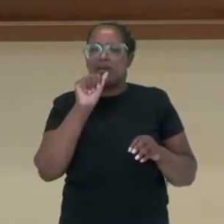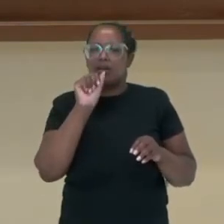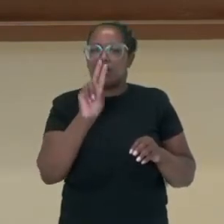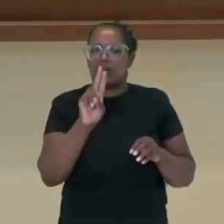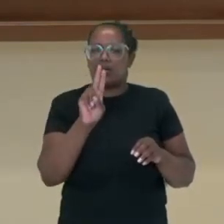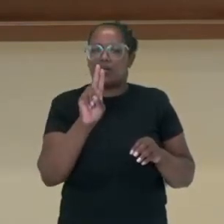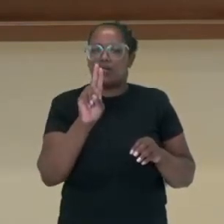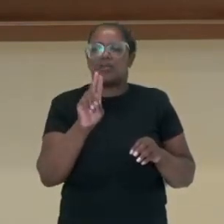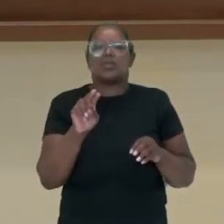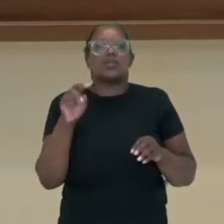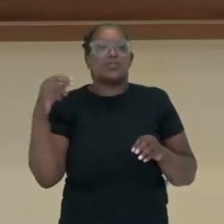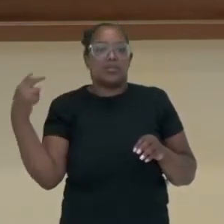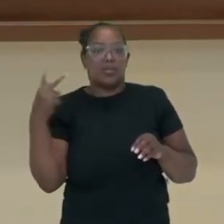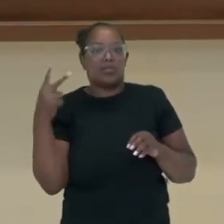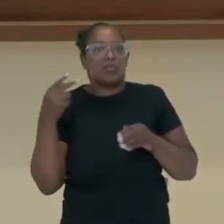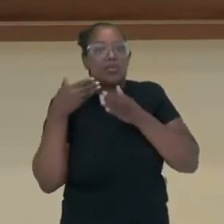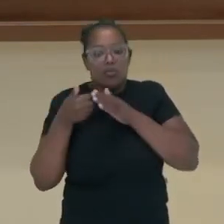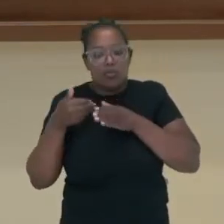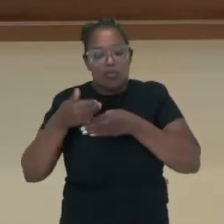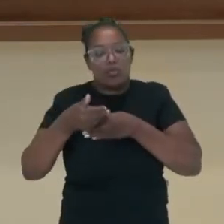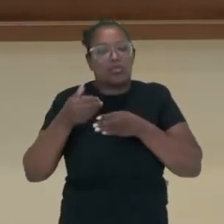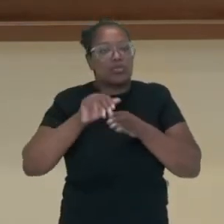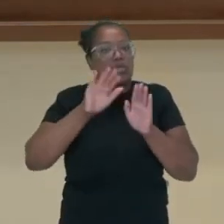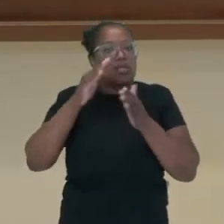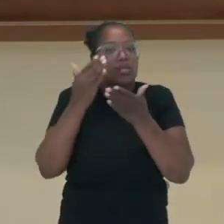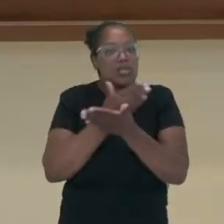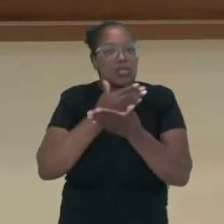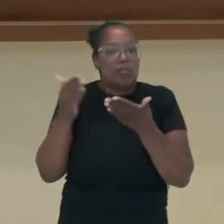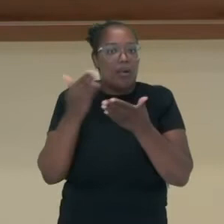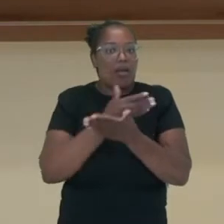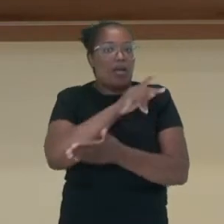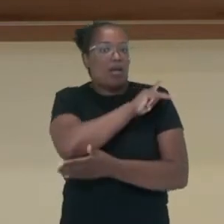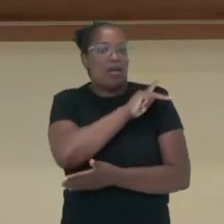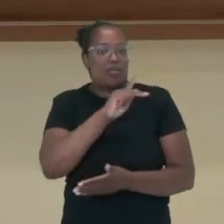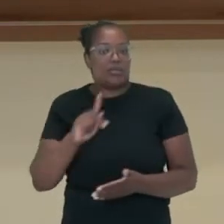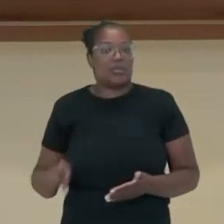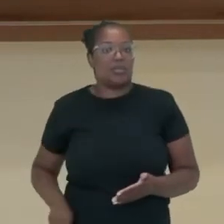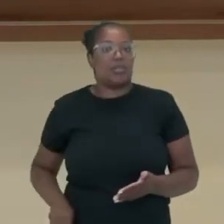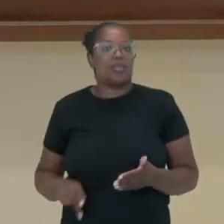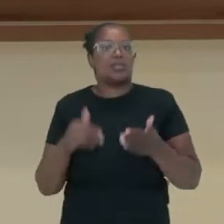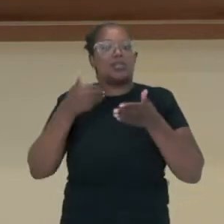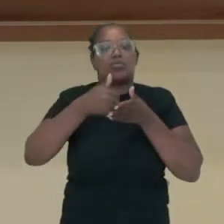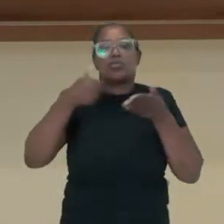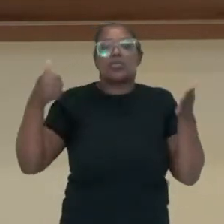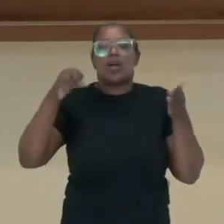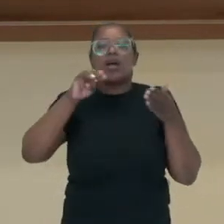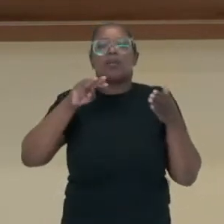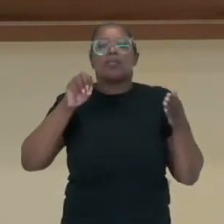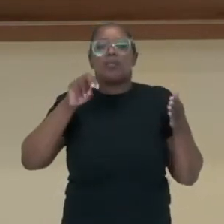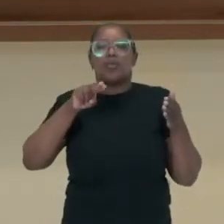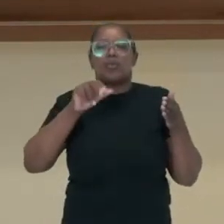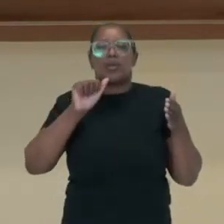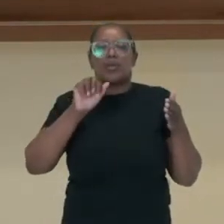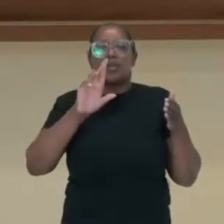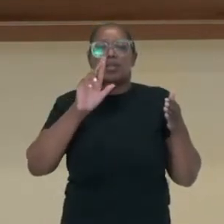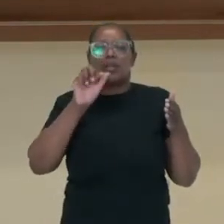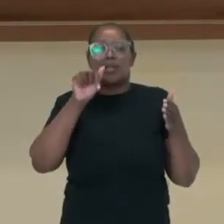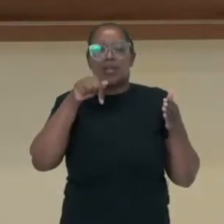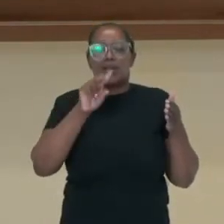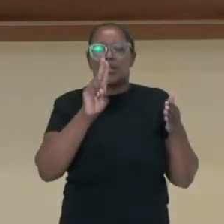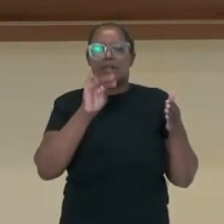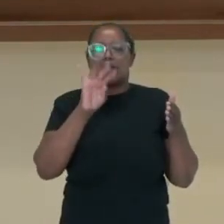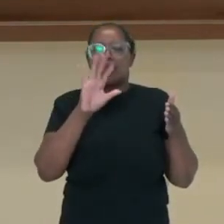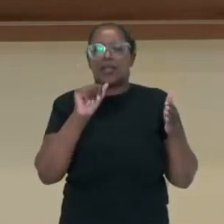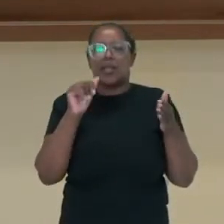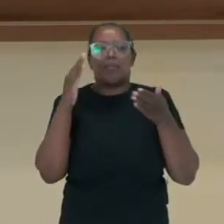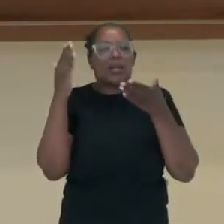sistema, retirando a monarquia, transformando em presidencialista, retirando o capitalismo, colocando o chamado socialismo, que